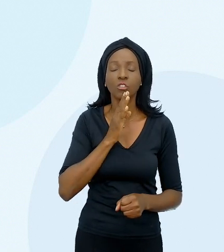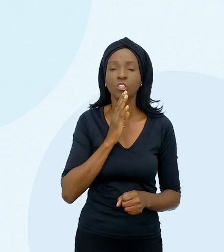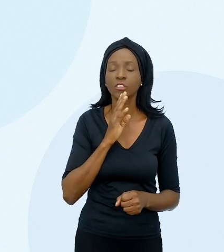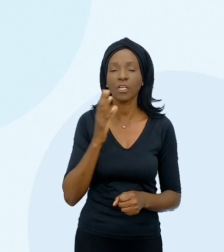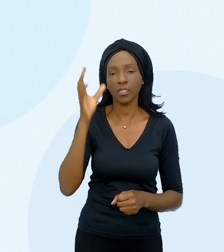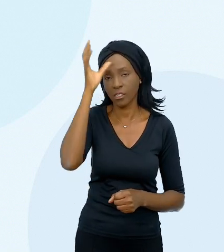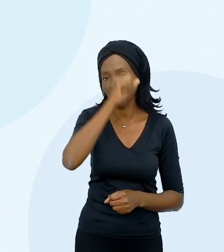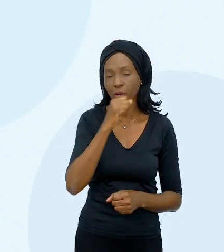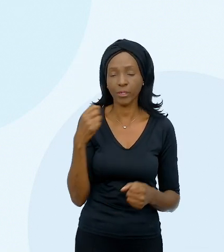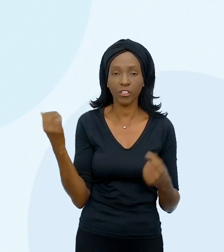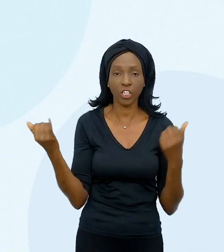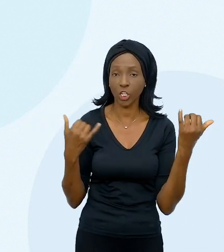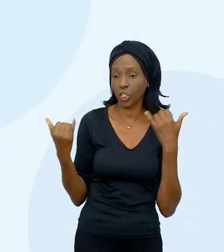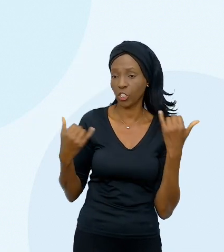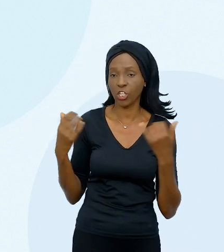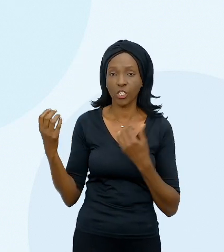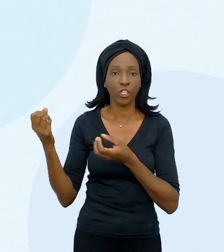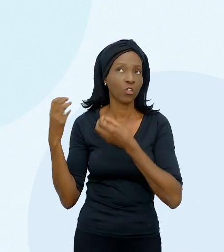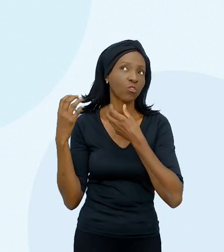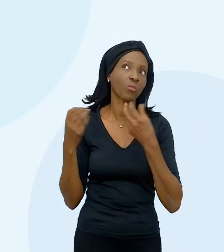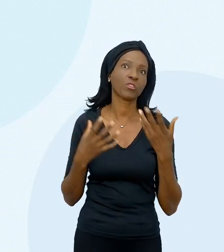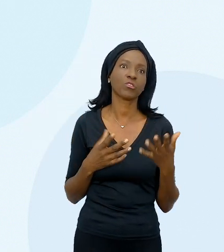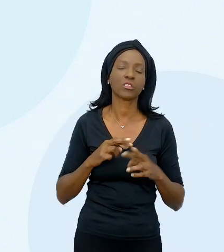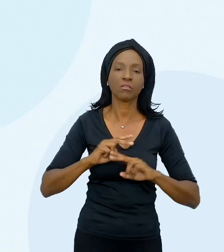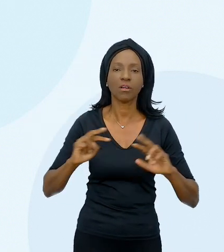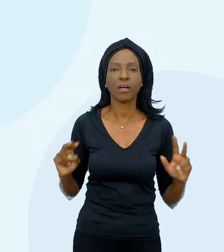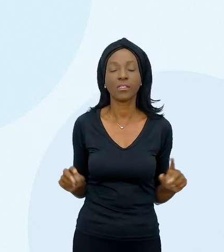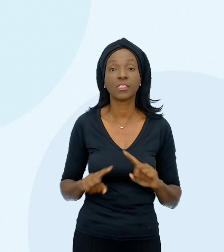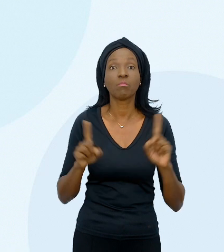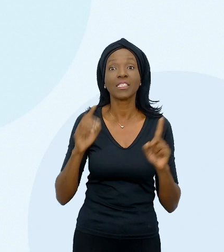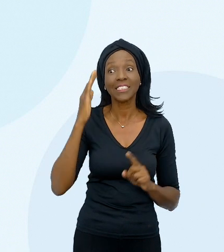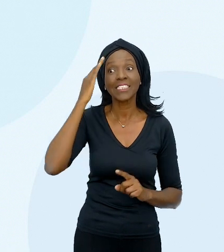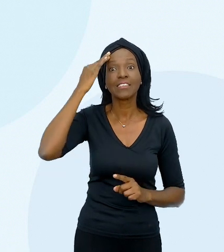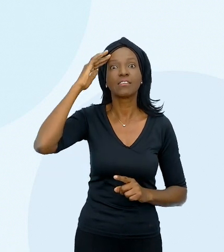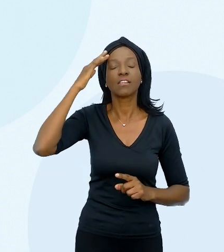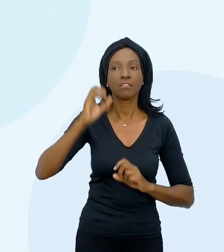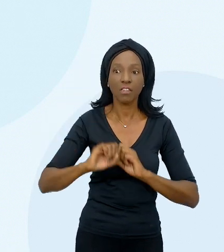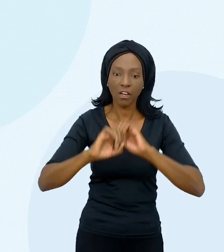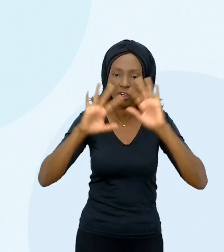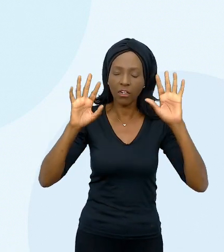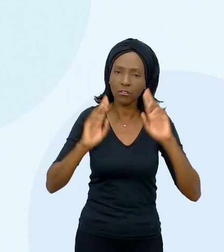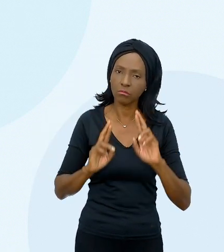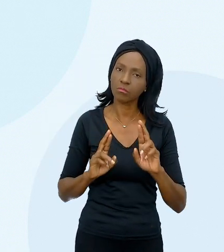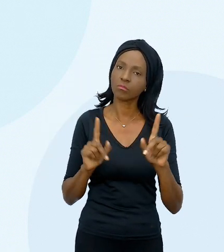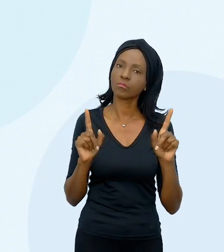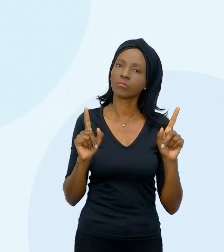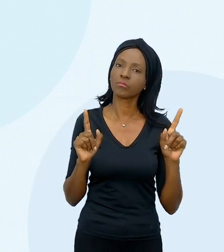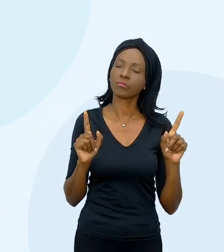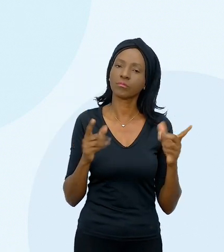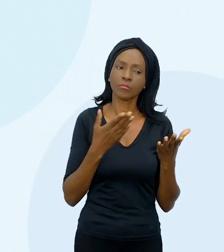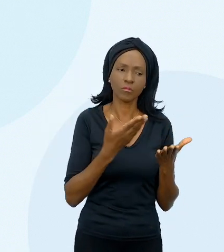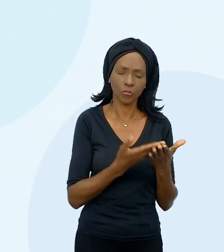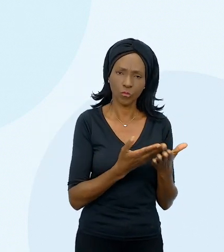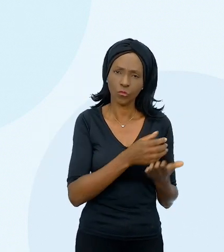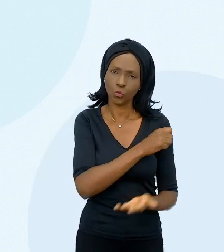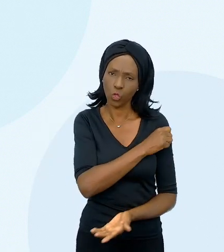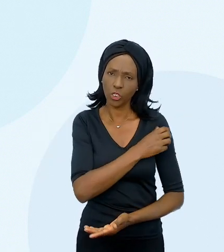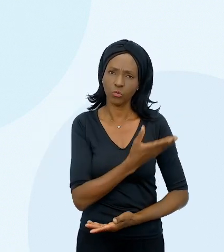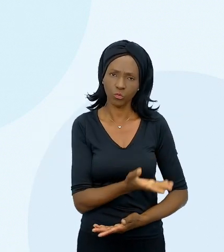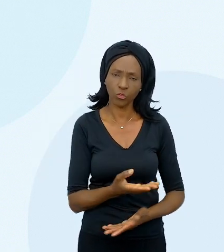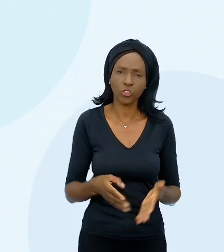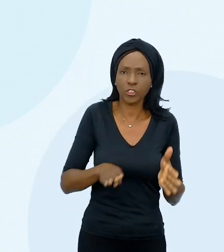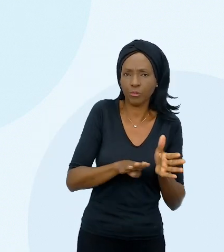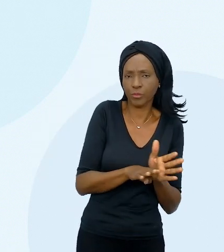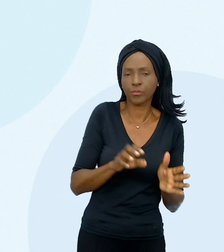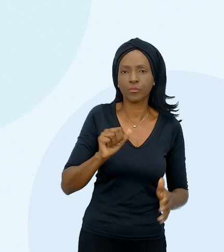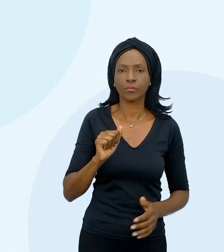Agora, aprender, entender e compreender é uma outra questão. Então, o estudante na metodologia ativa,